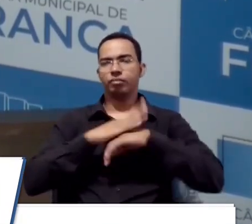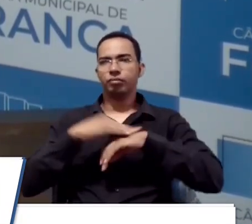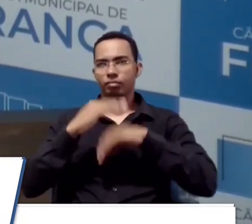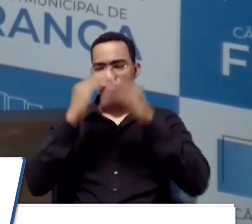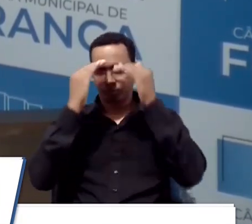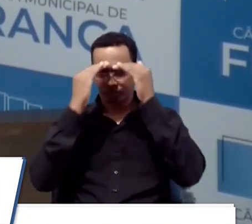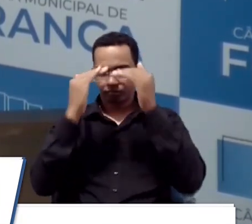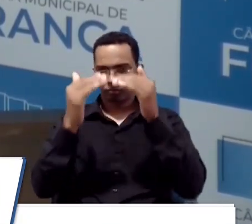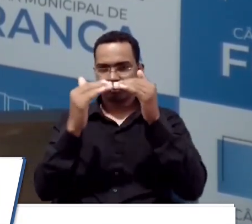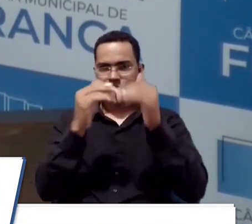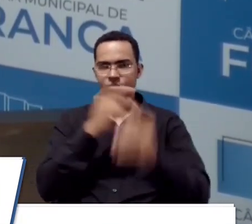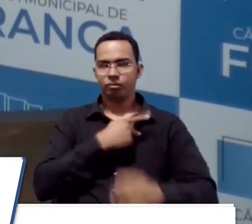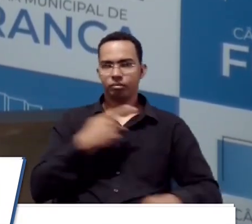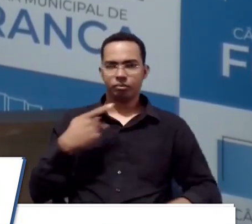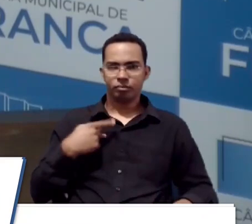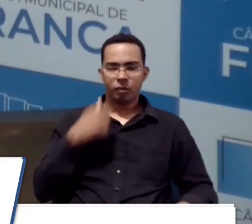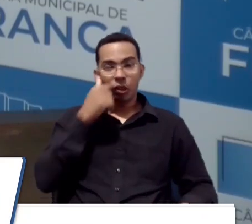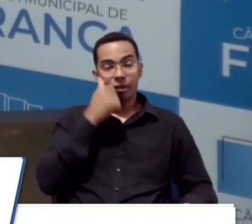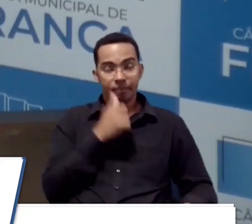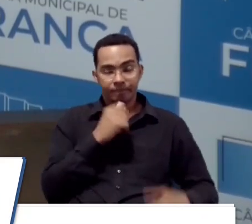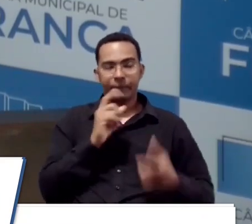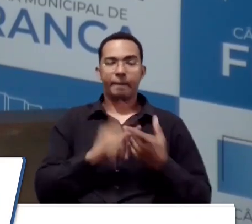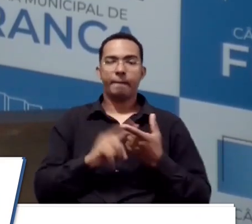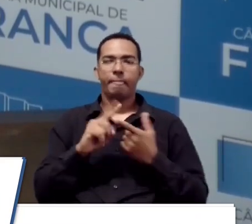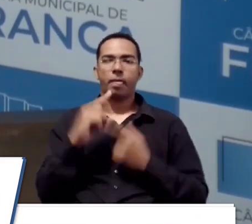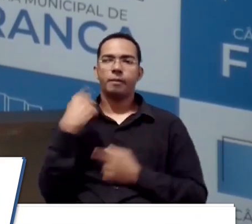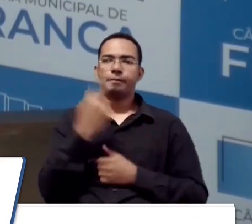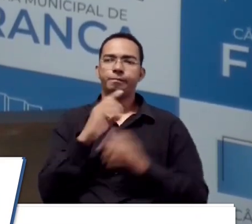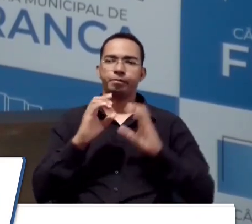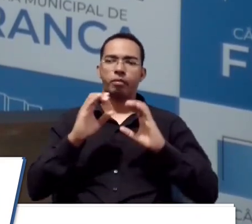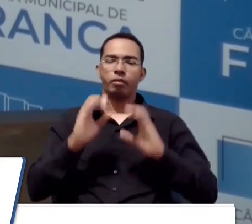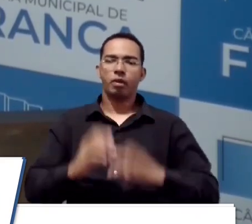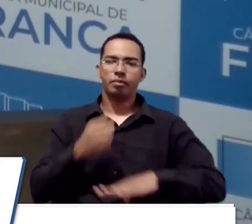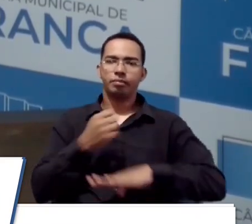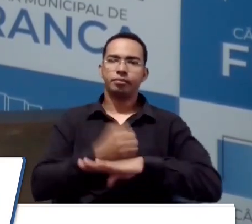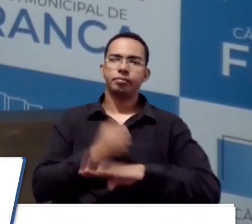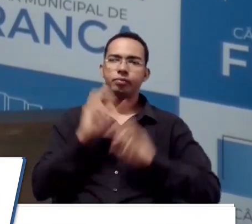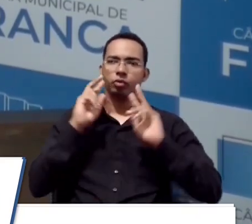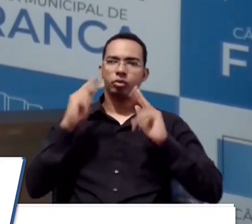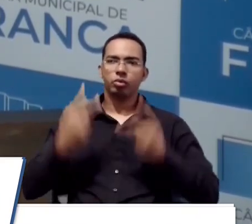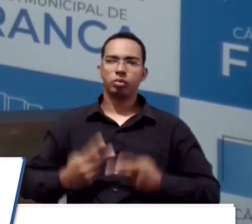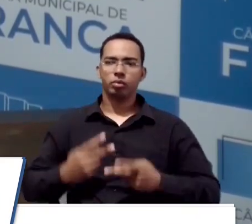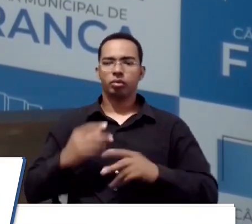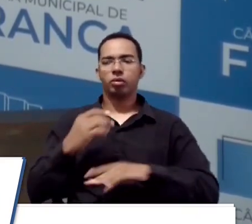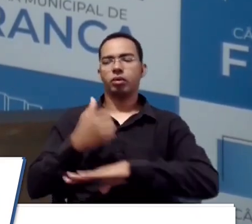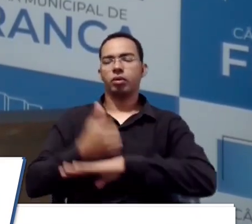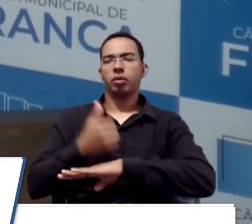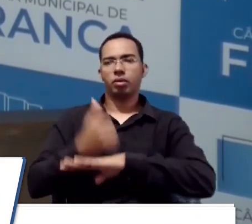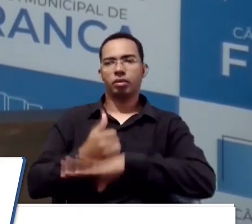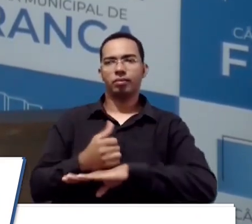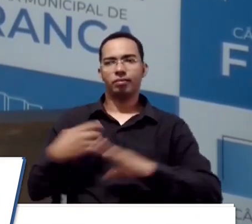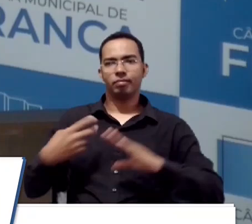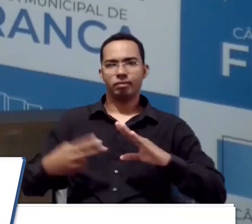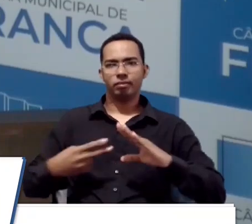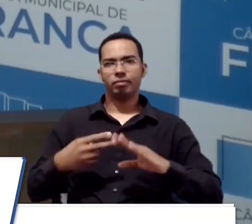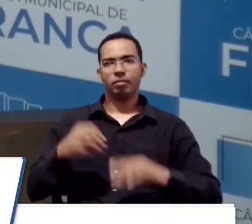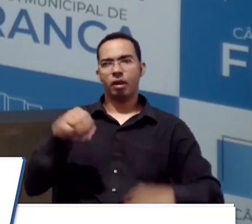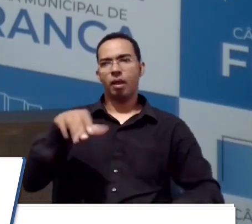pastora, e que também é nossa cidadã francana reconhecida por essa Casa de Leis. Pastora